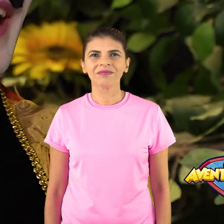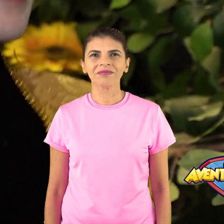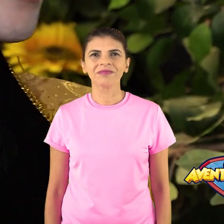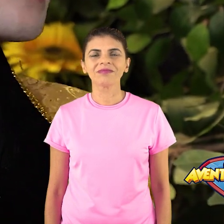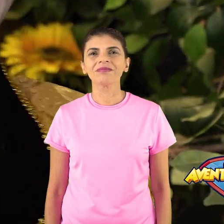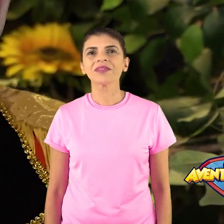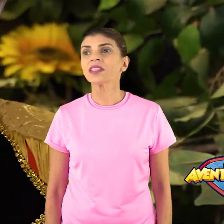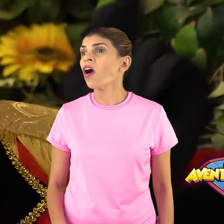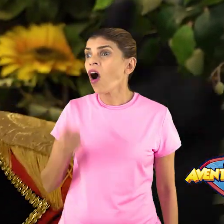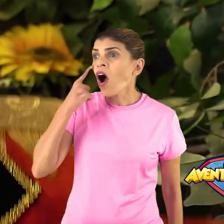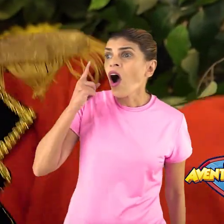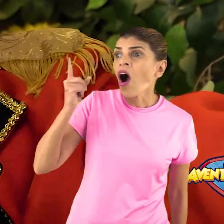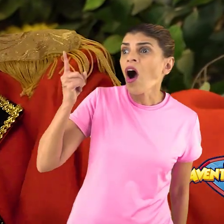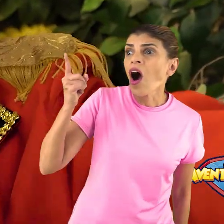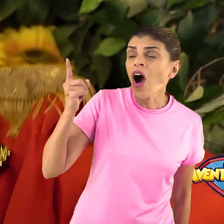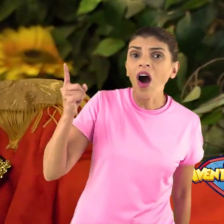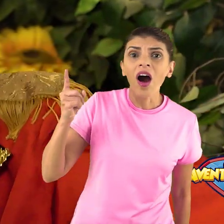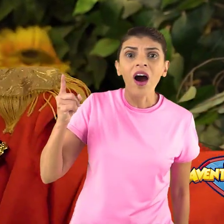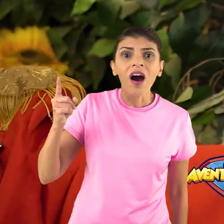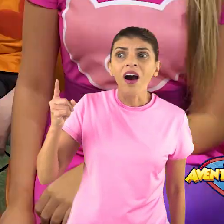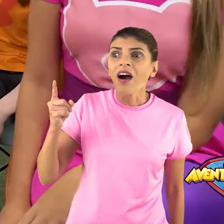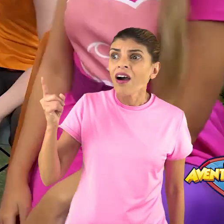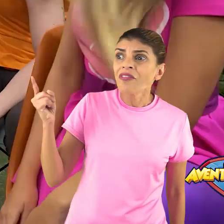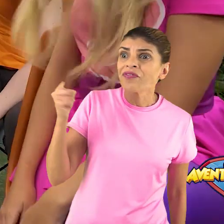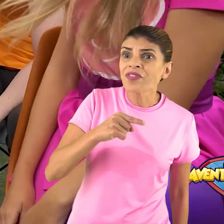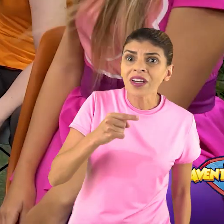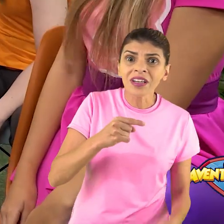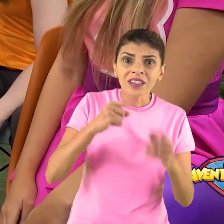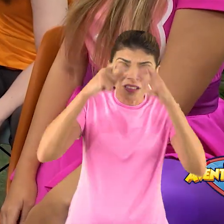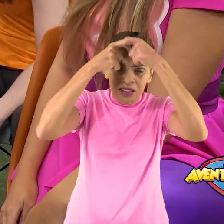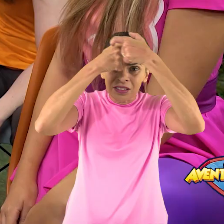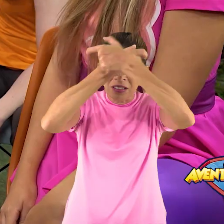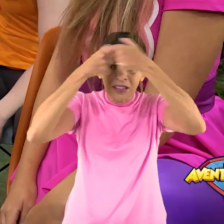E olha lá! A vilana! A